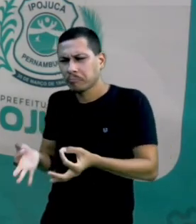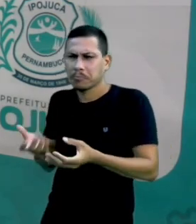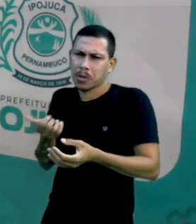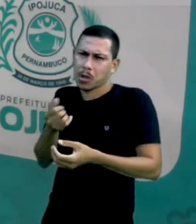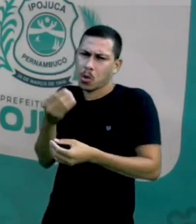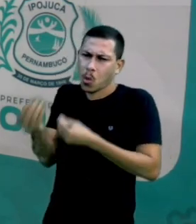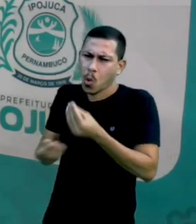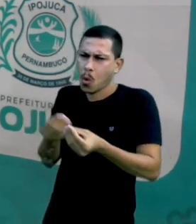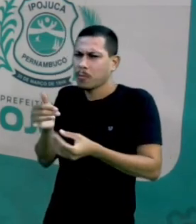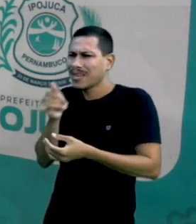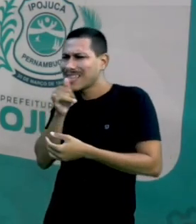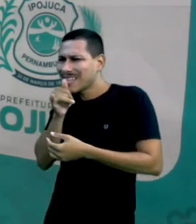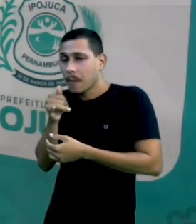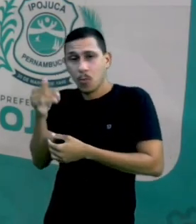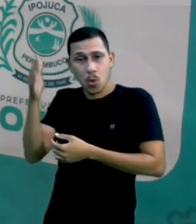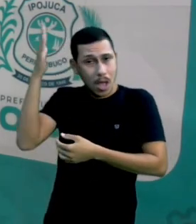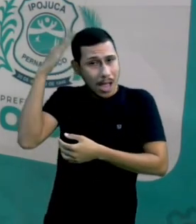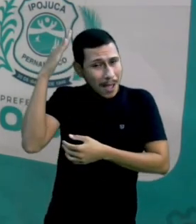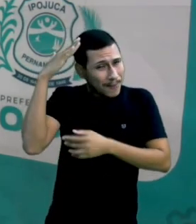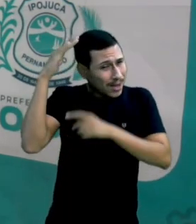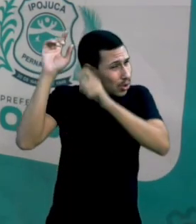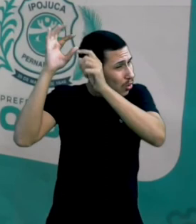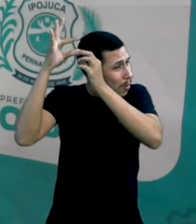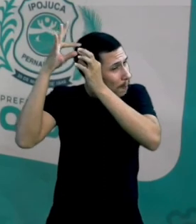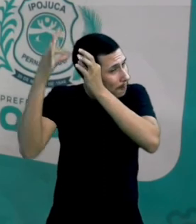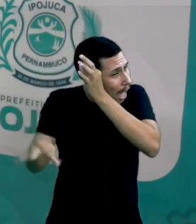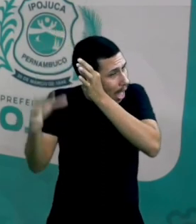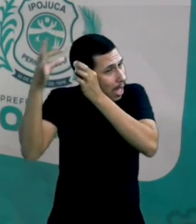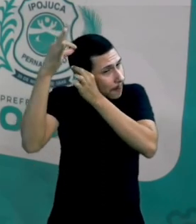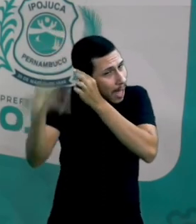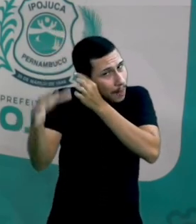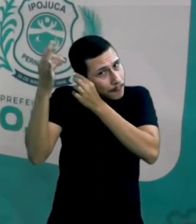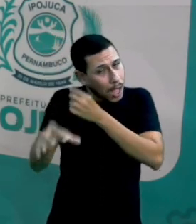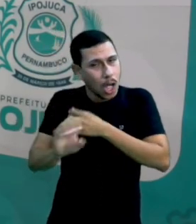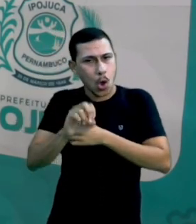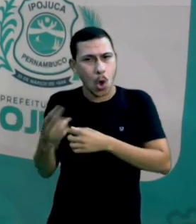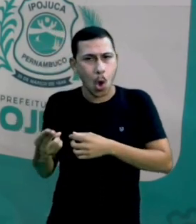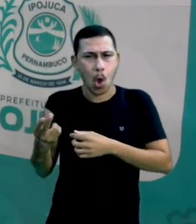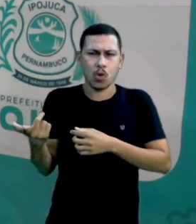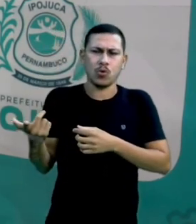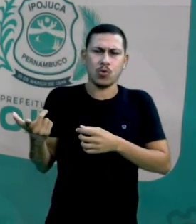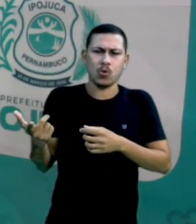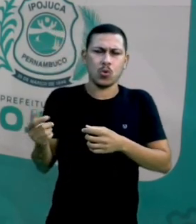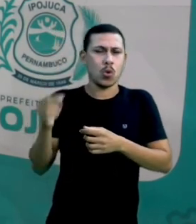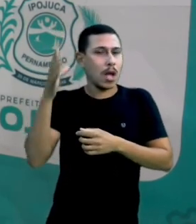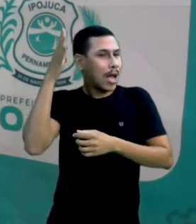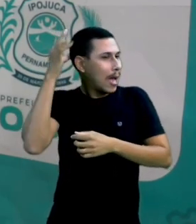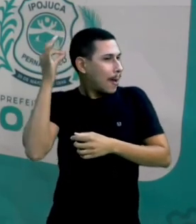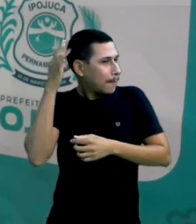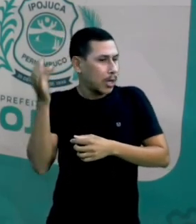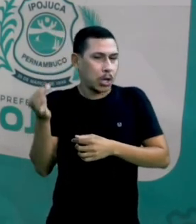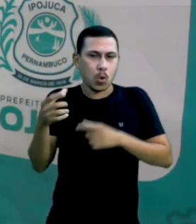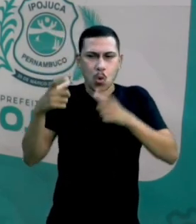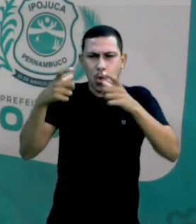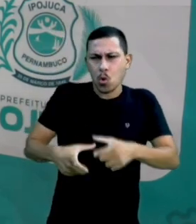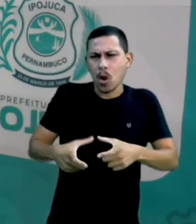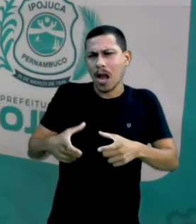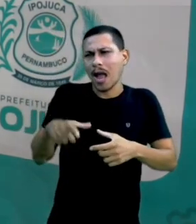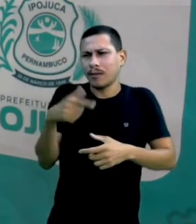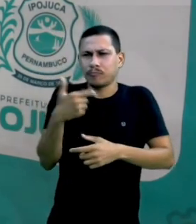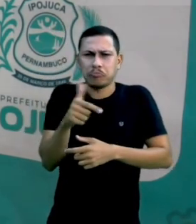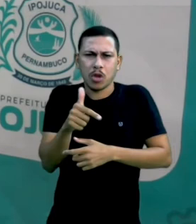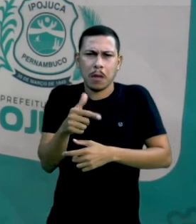como queda de cabelo ou crescimento de cabelo em locais que não deveria ter, por exemplo,